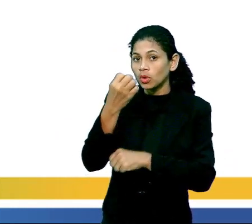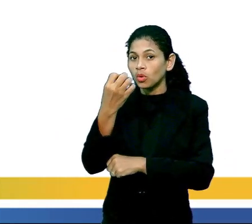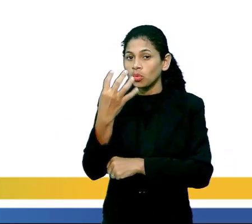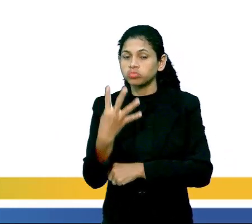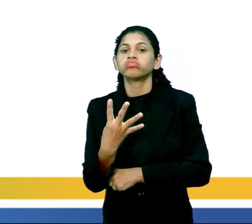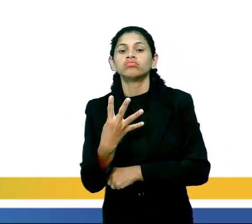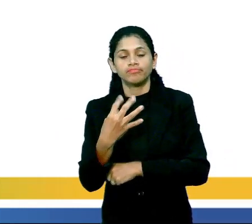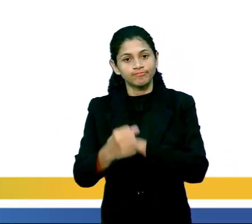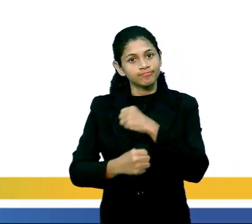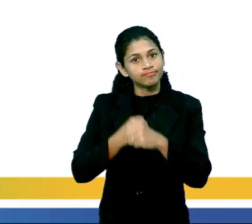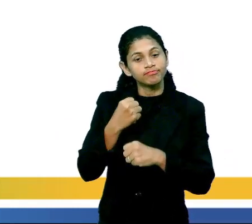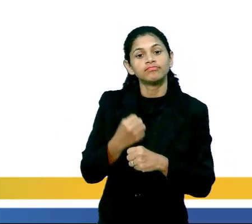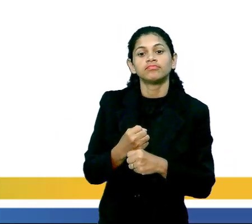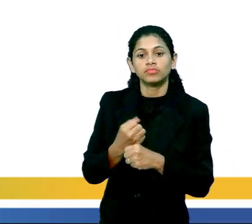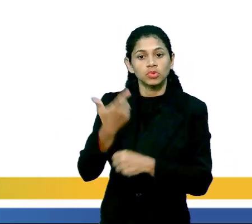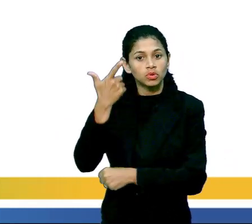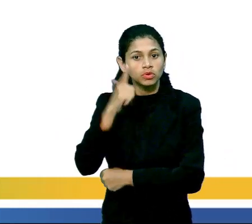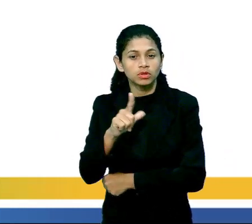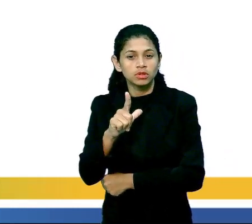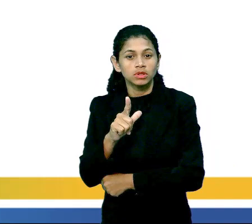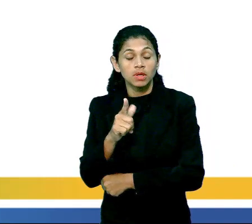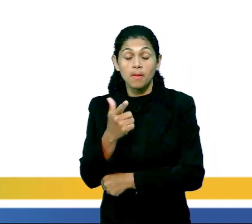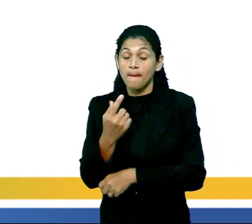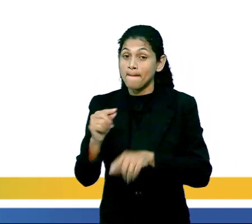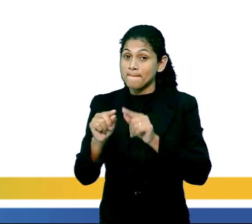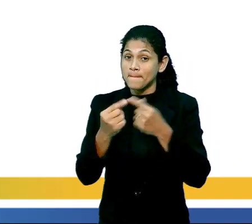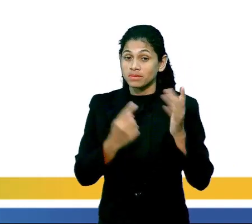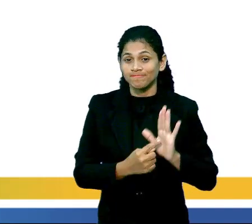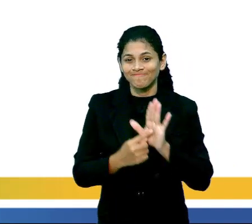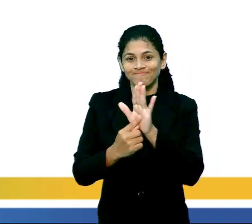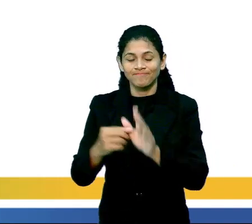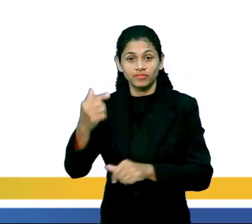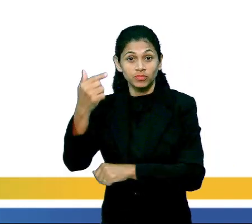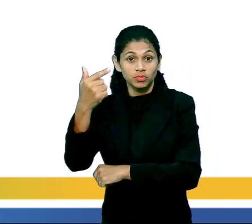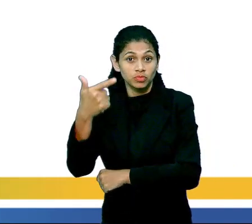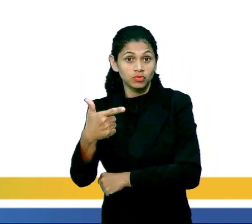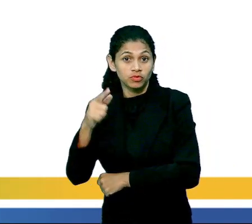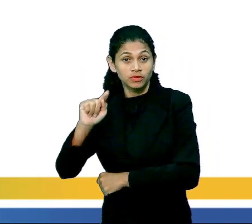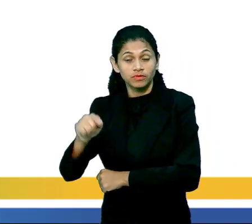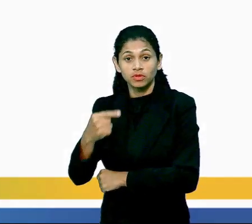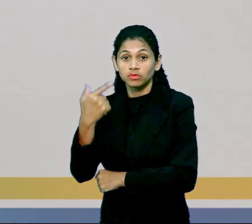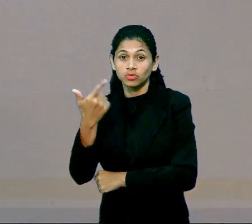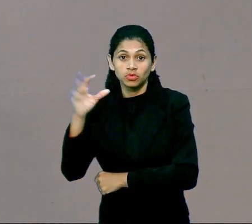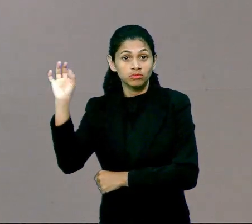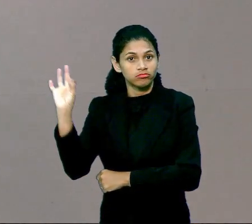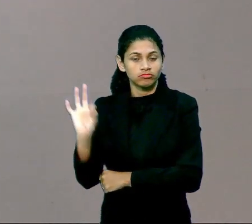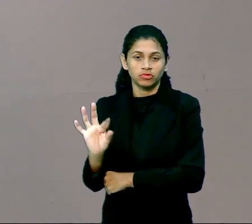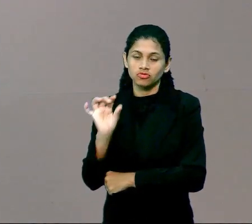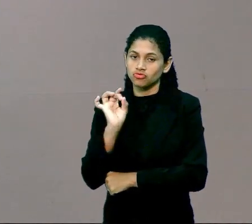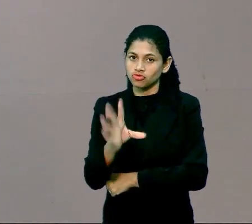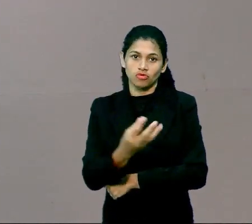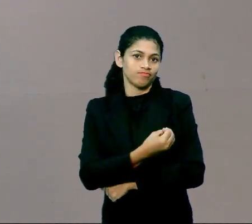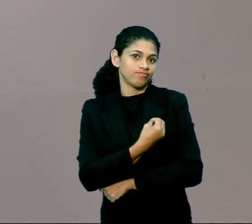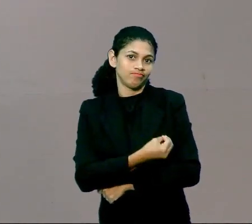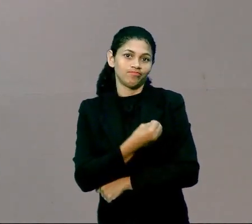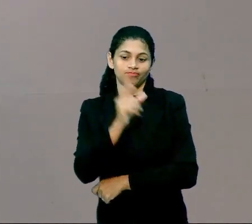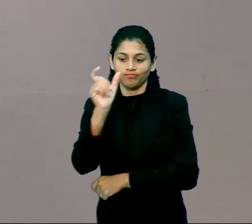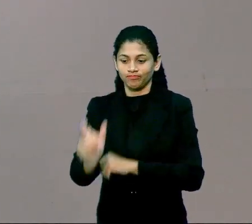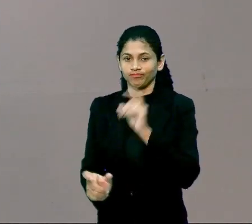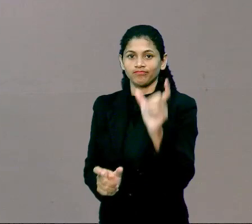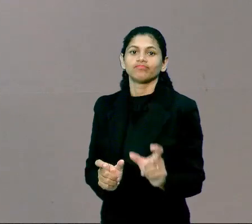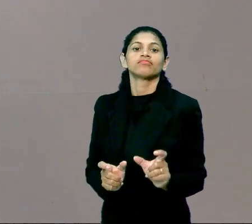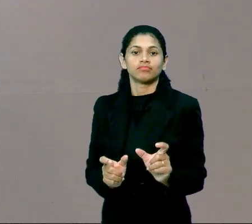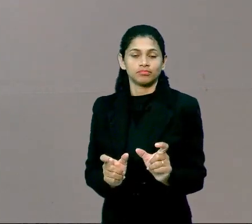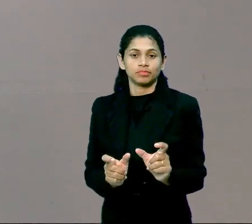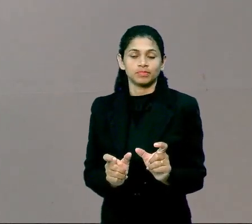mas representavam apenas 2,2% dos atletas participantes. Odiernamente, palavra chique, para a gente já